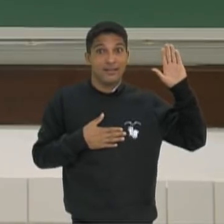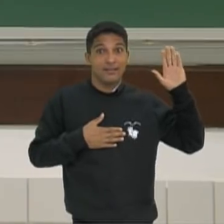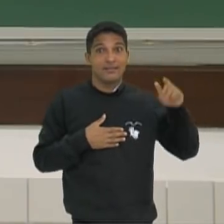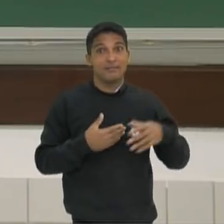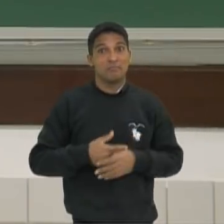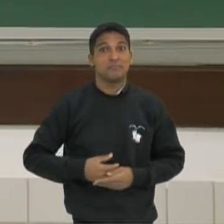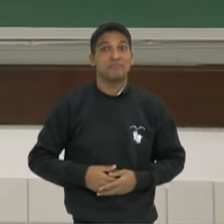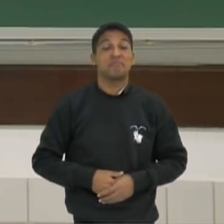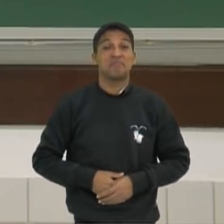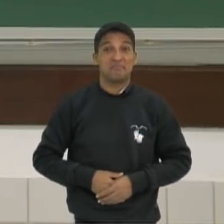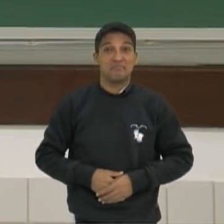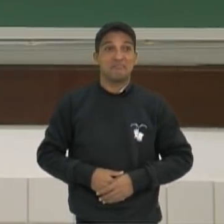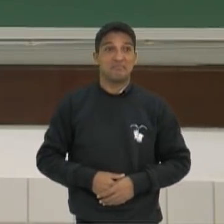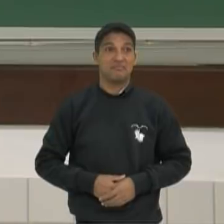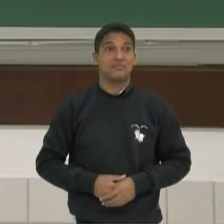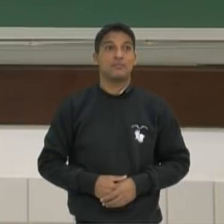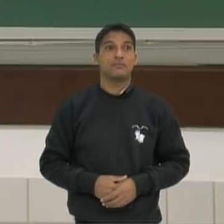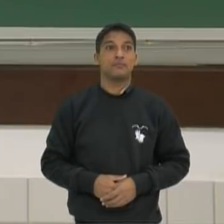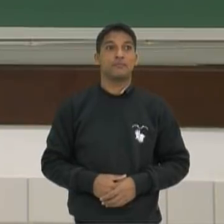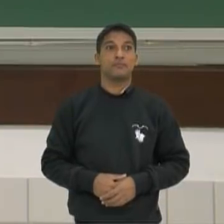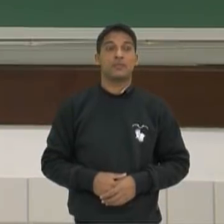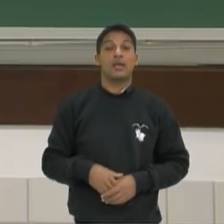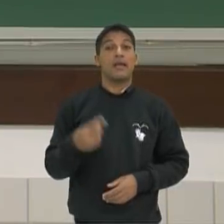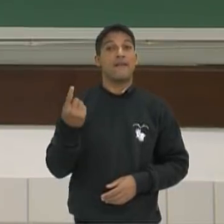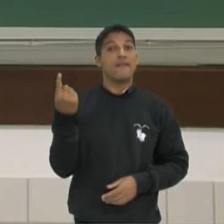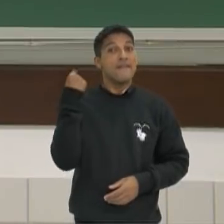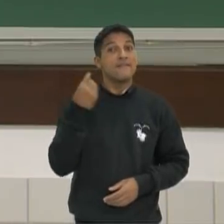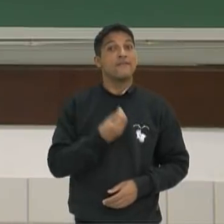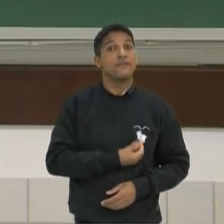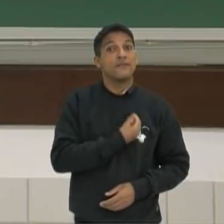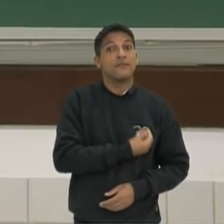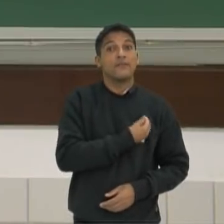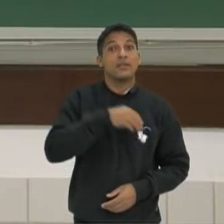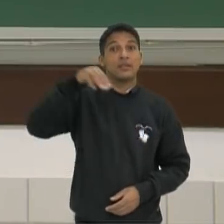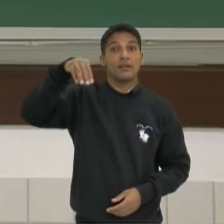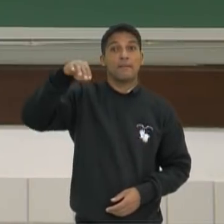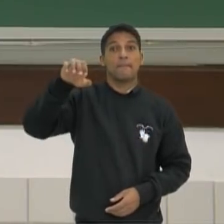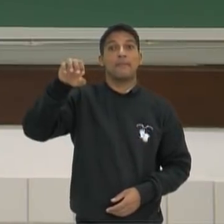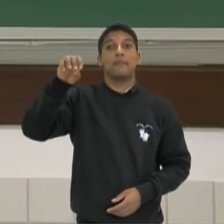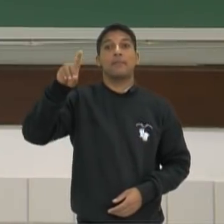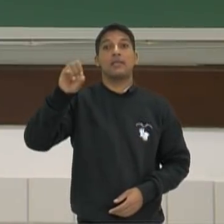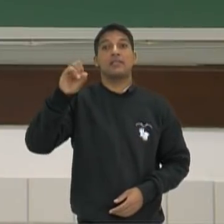segurança que eles poderiam ter naquela vida medieval seria após a morte.